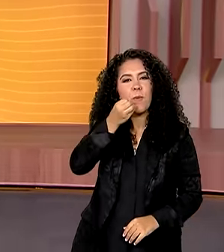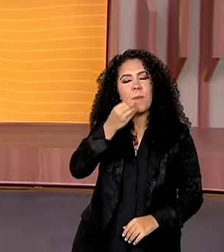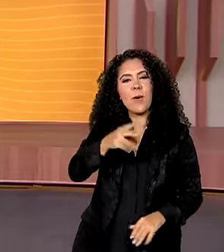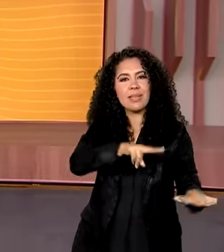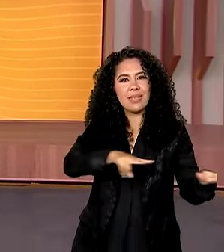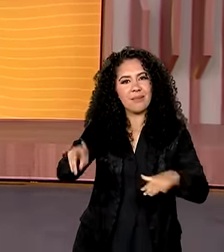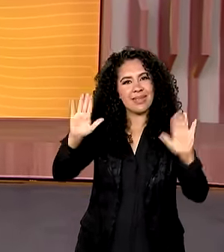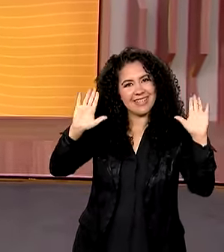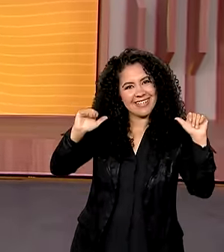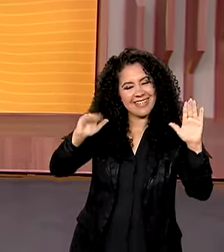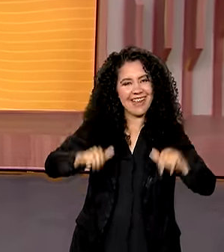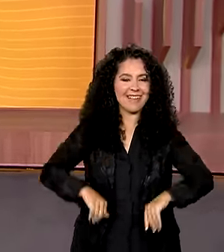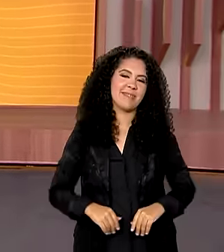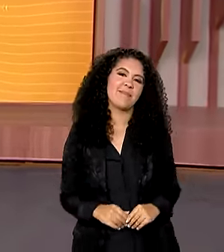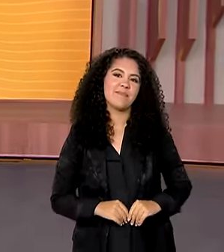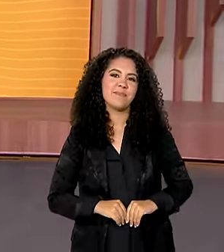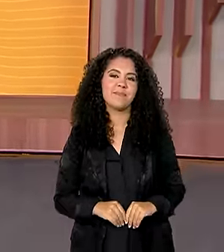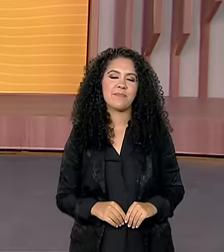até a próxima. Tchau, tchau.